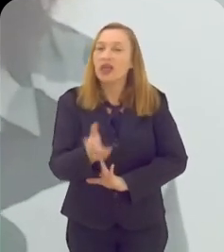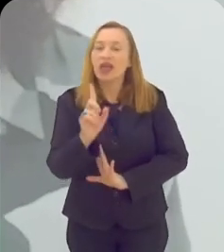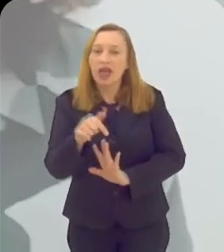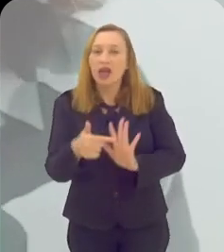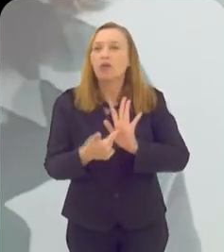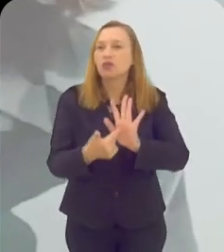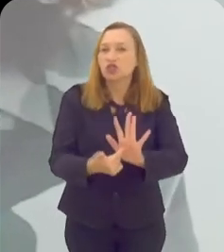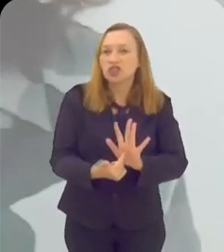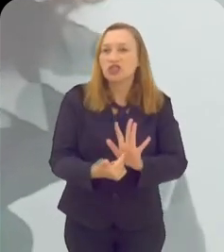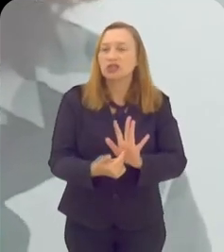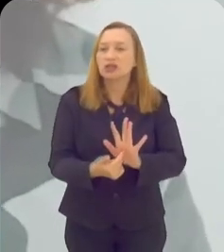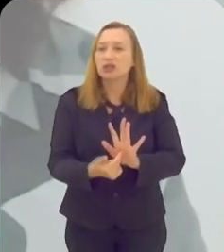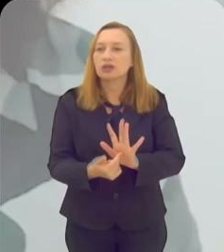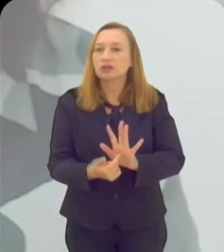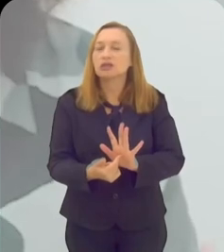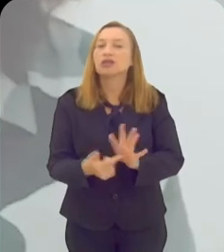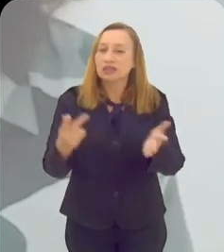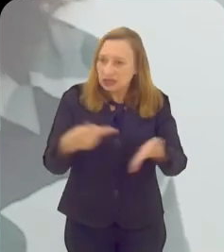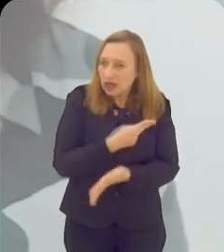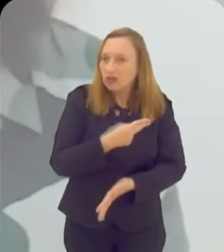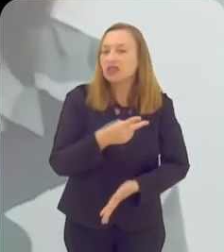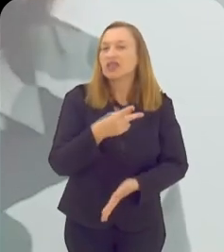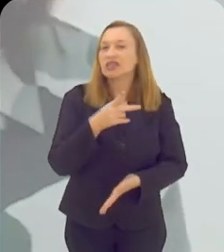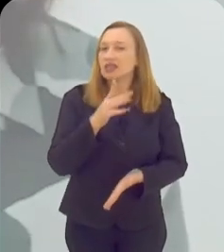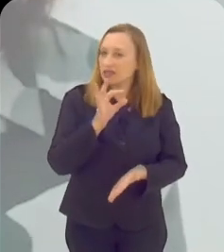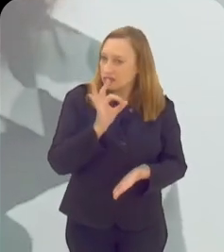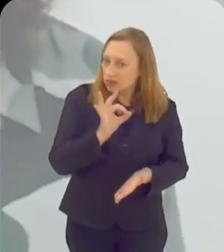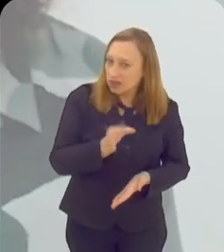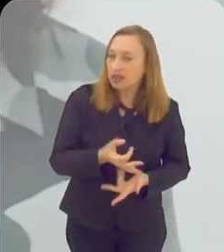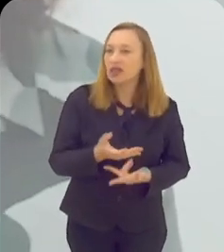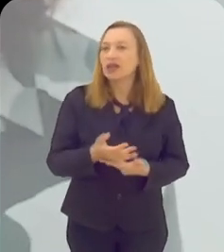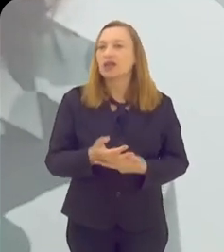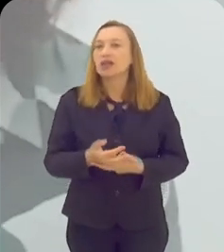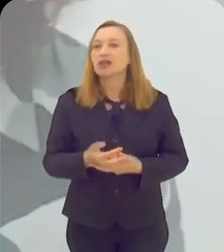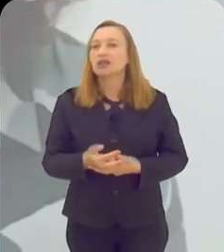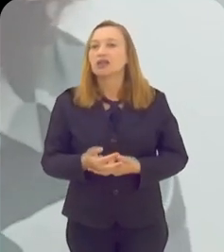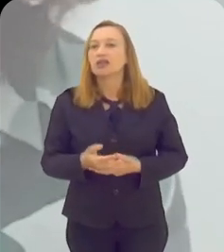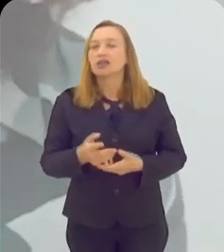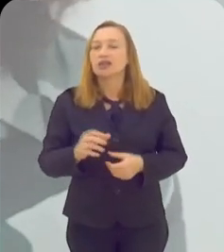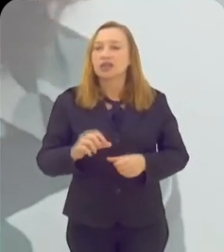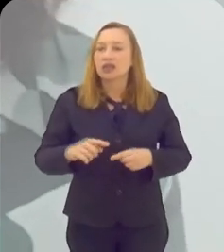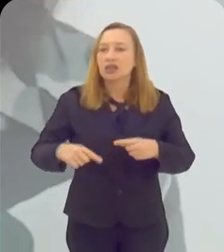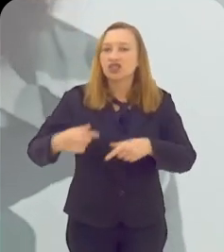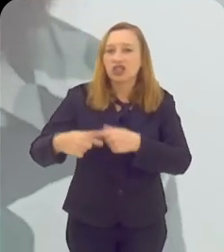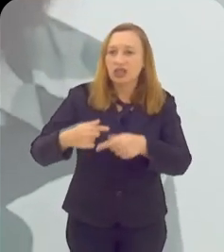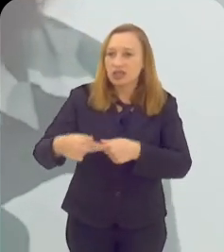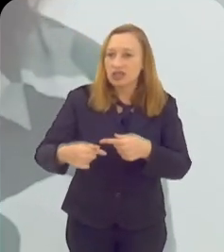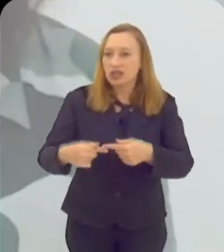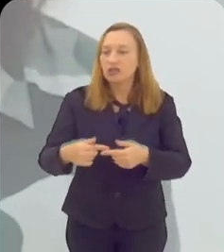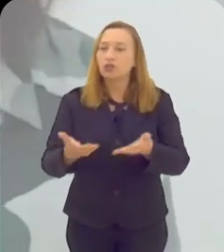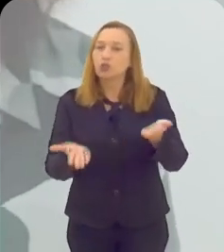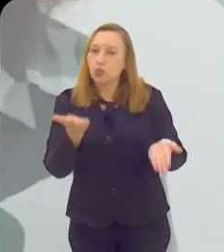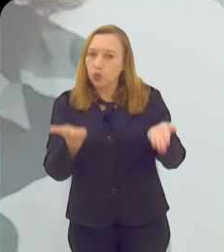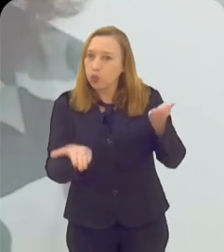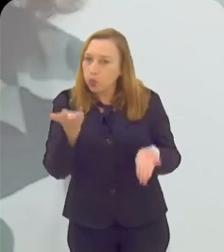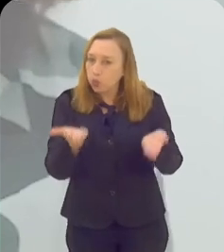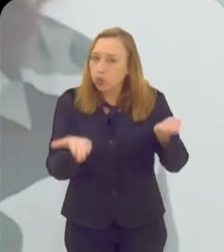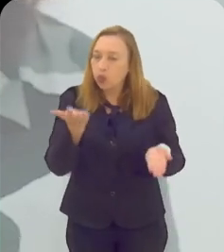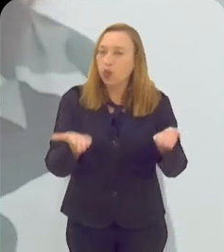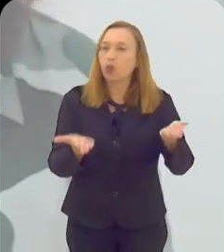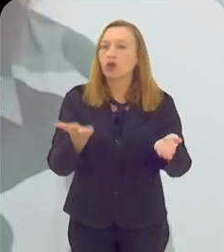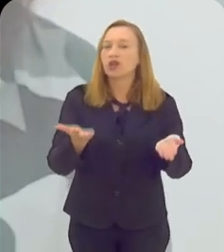mostra já é uma demonstração, né, de que está acontecendo, né, que você mesma trouxe aqui, de que as gerações